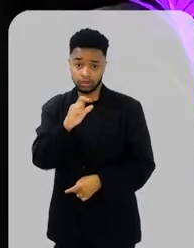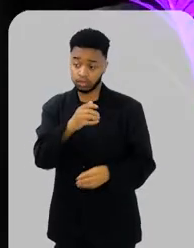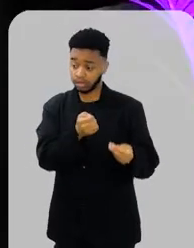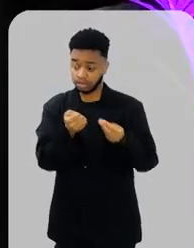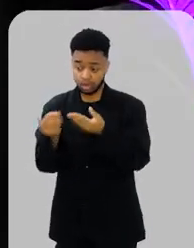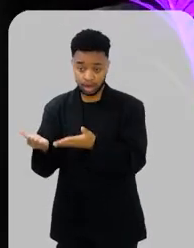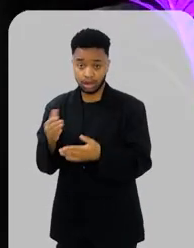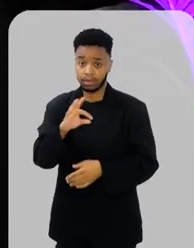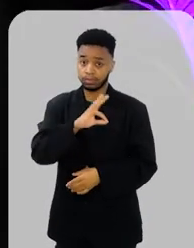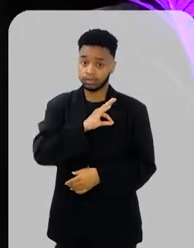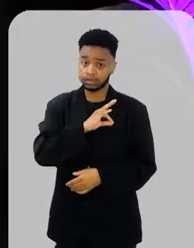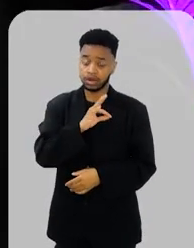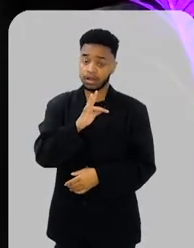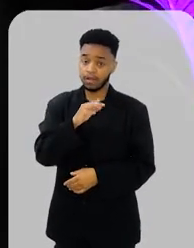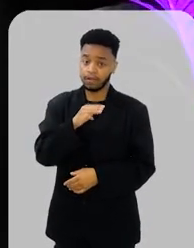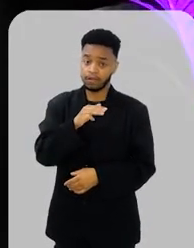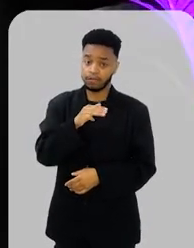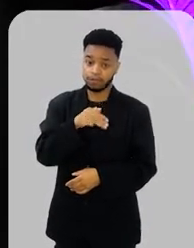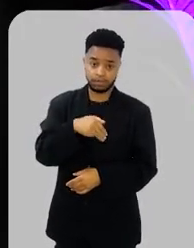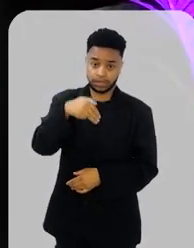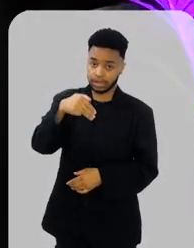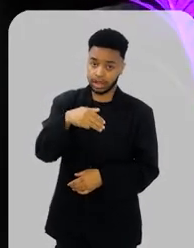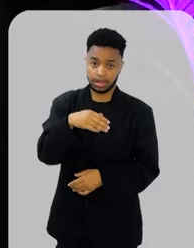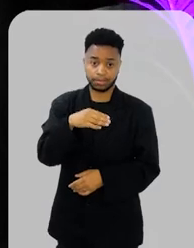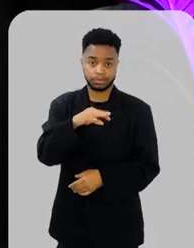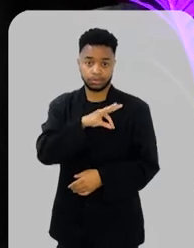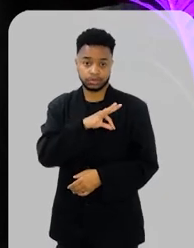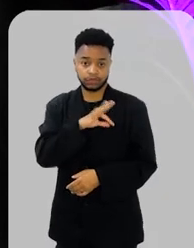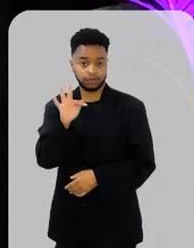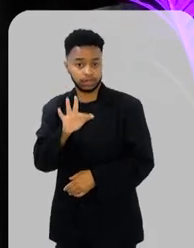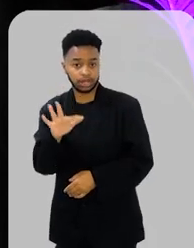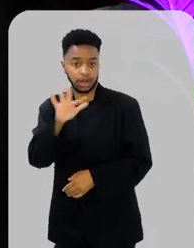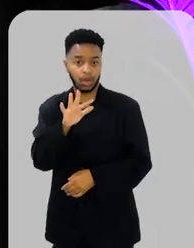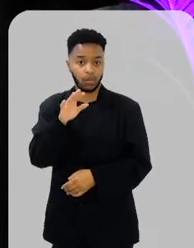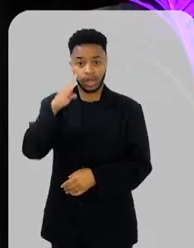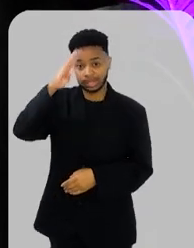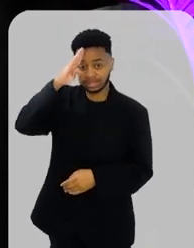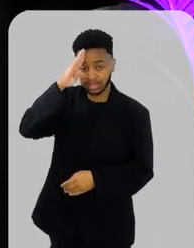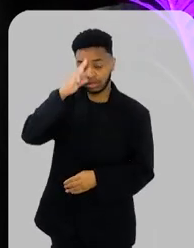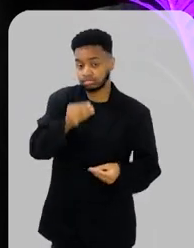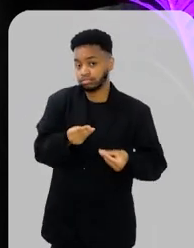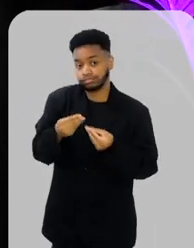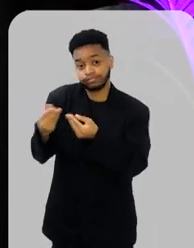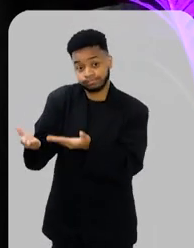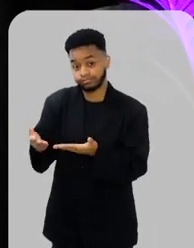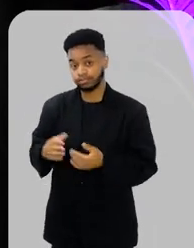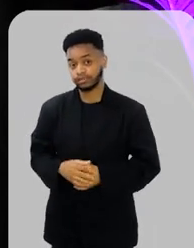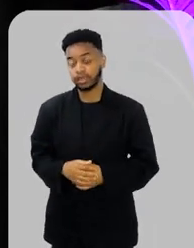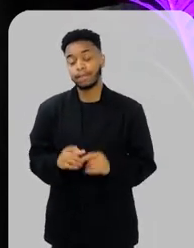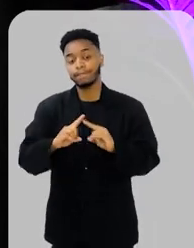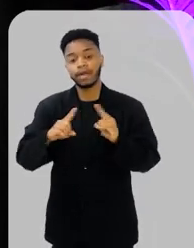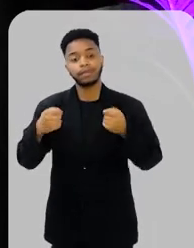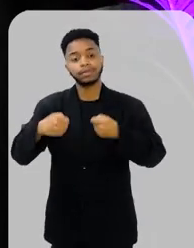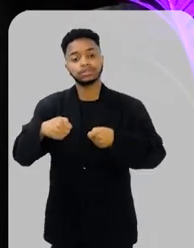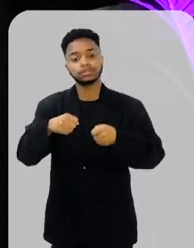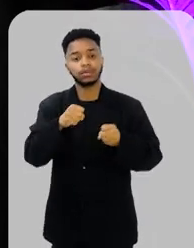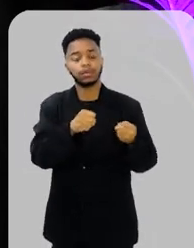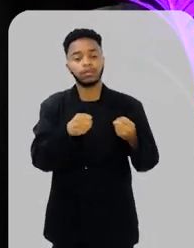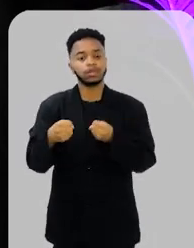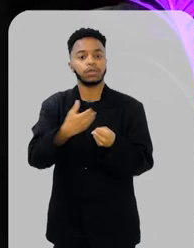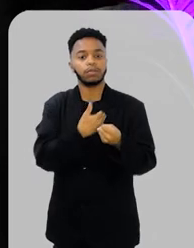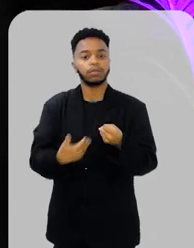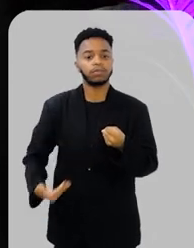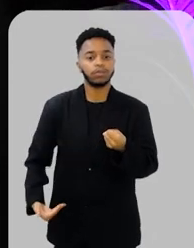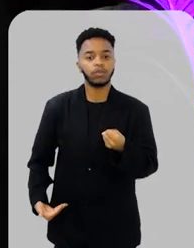Polícia Civil, da Polícia Militar, da Polícia Federal, do Exército, de outras forças, mas concretamente é preciso que o